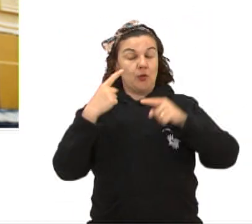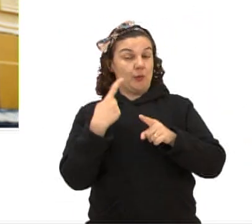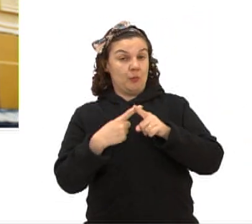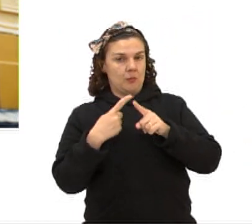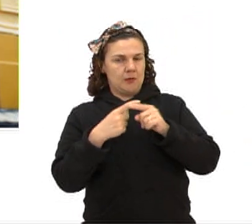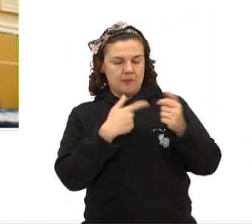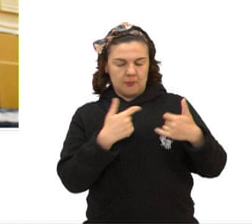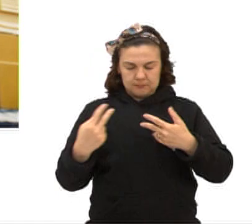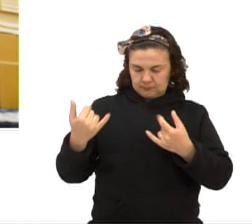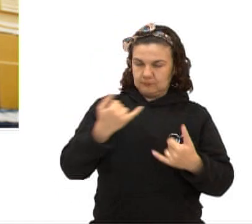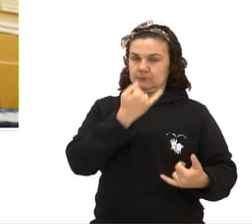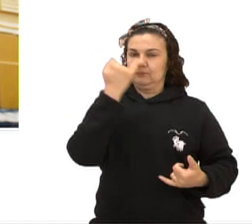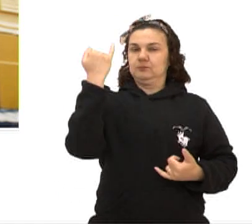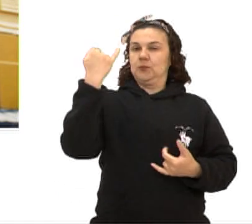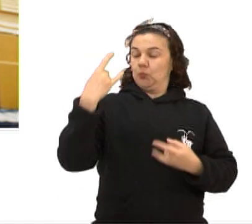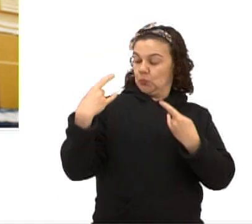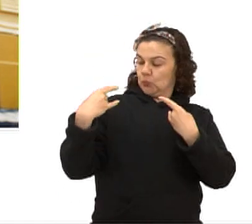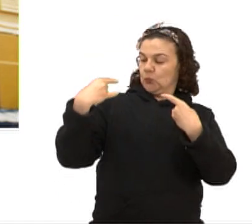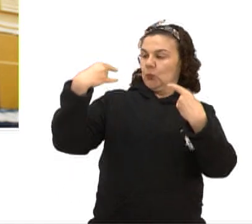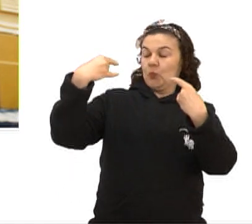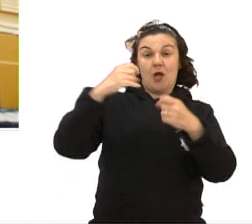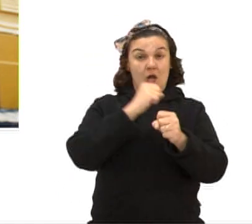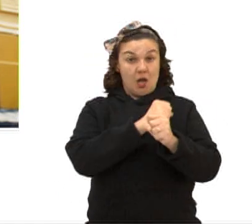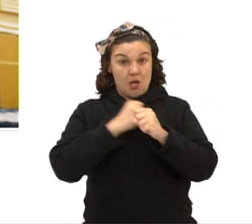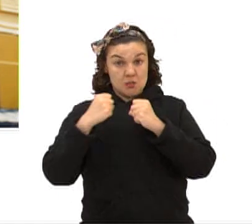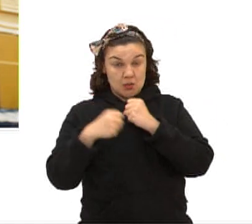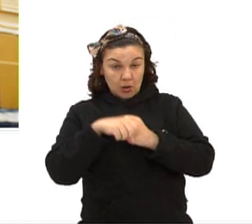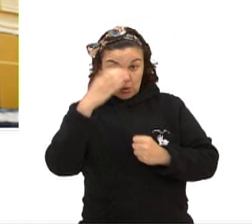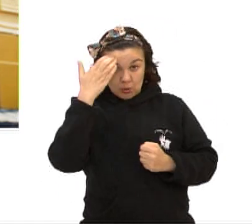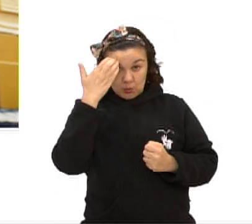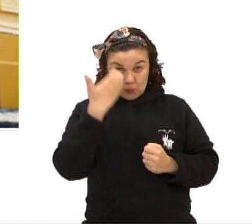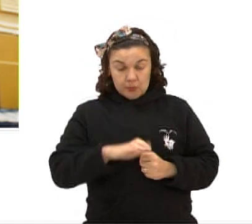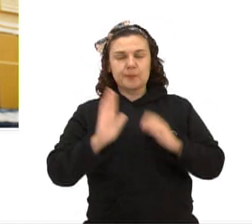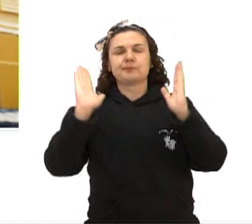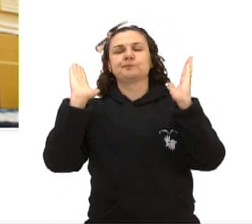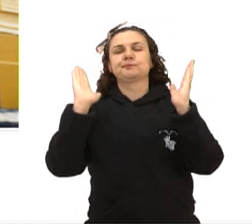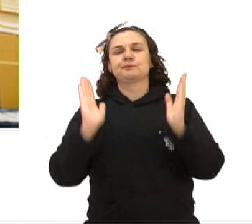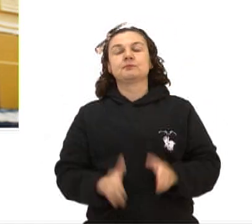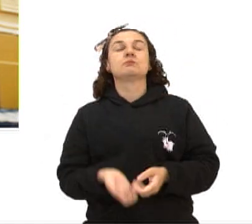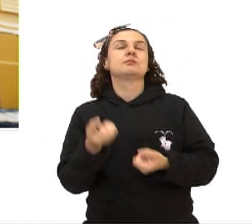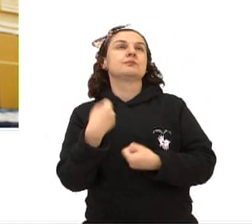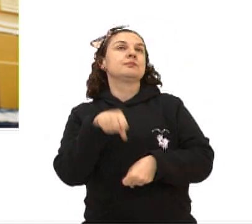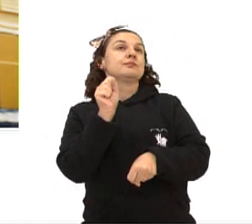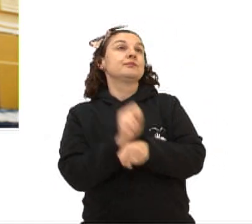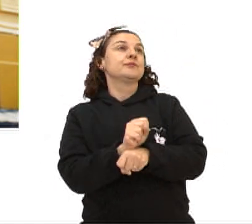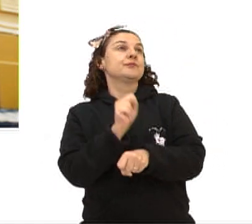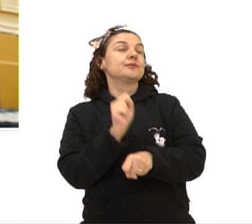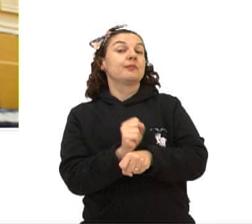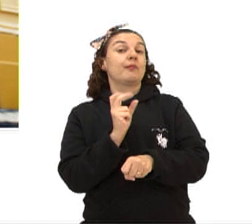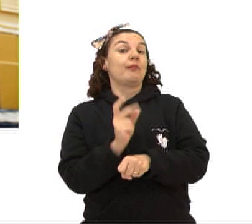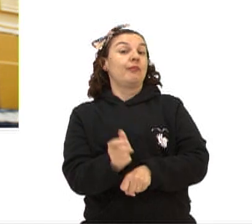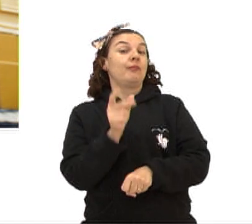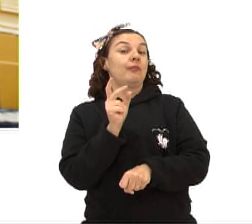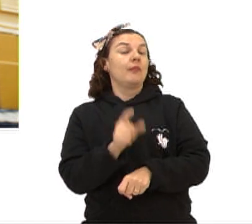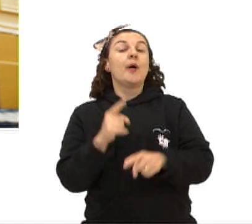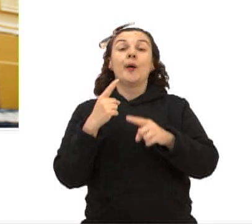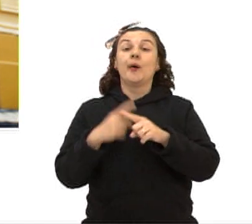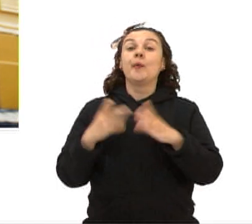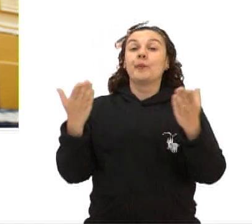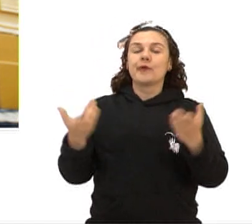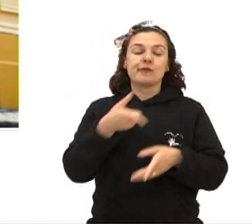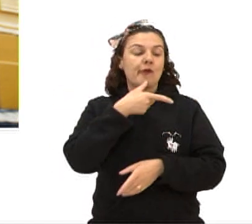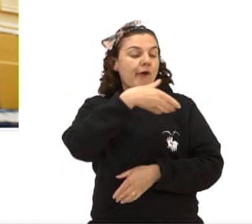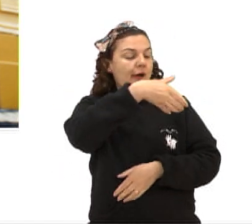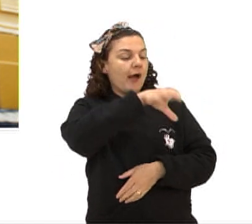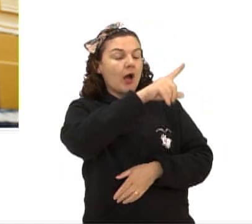solene, algo que a sociedade curitibana já esperava há alguns anos, pois se servia apenas das